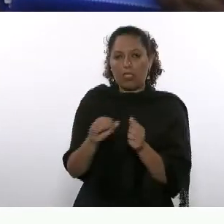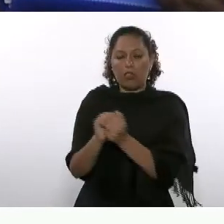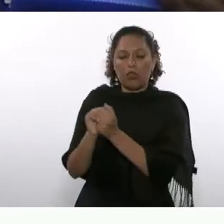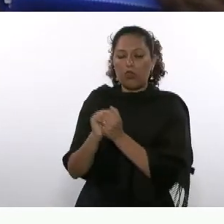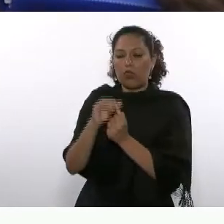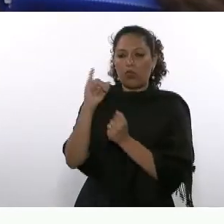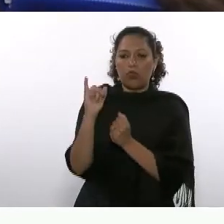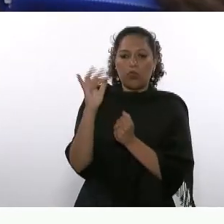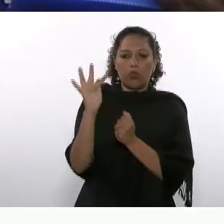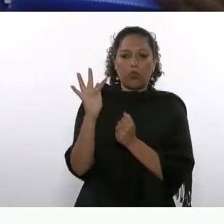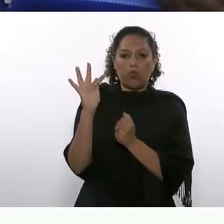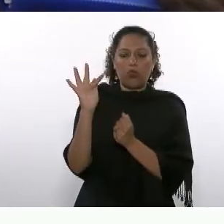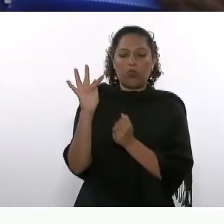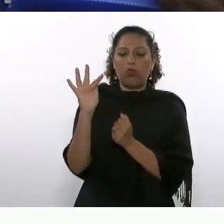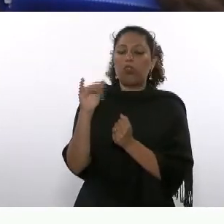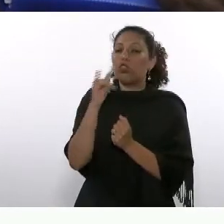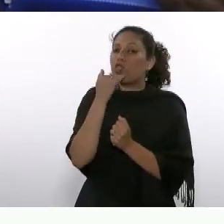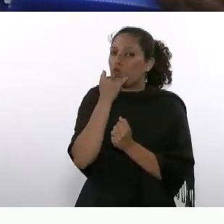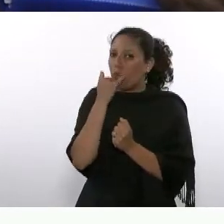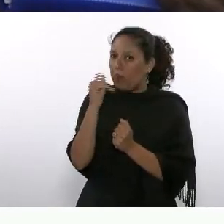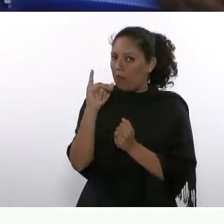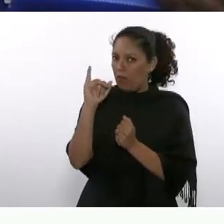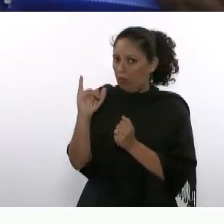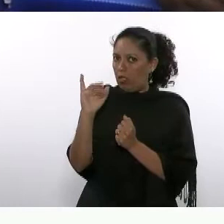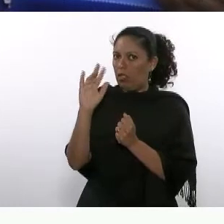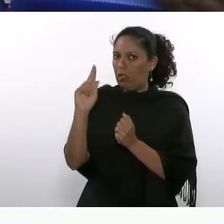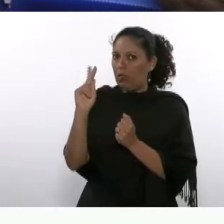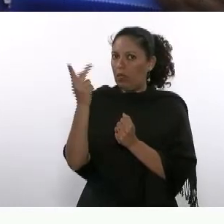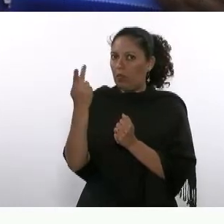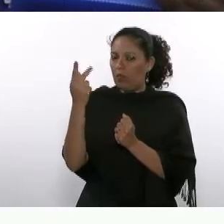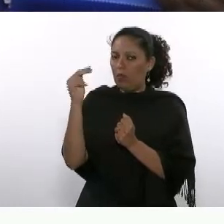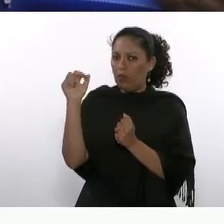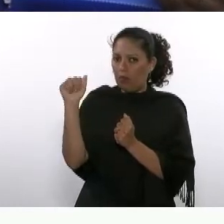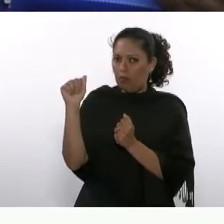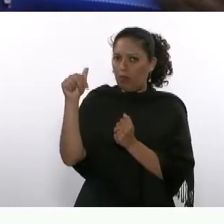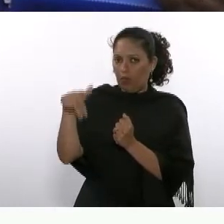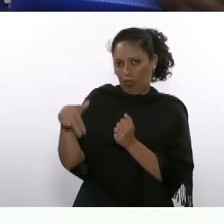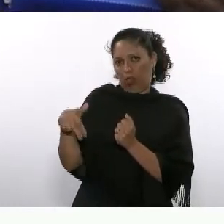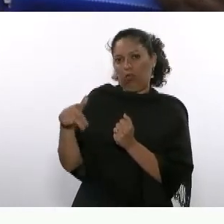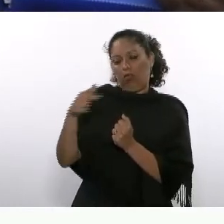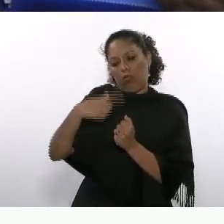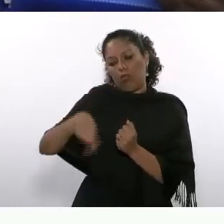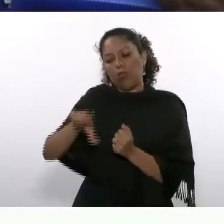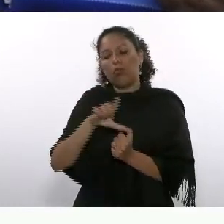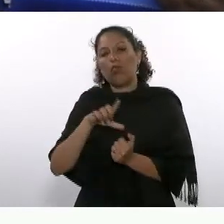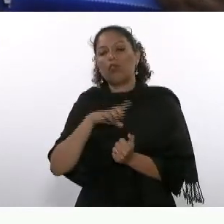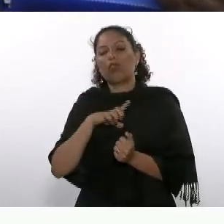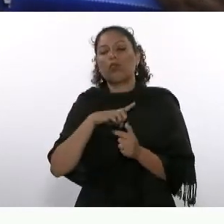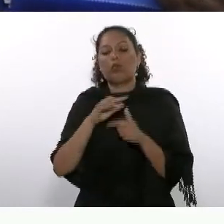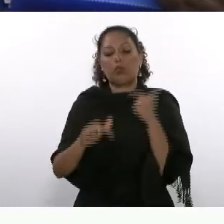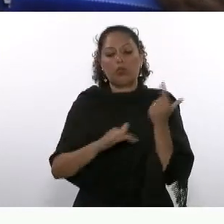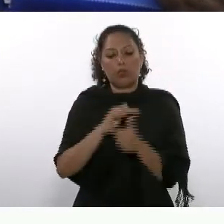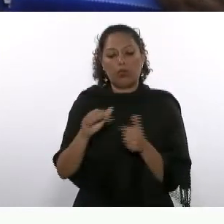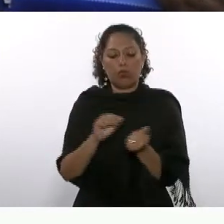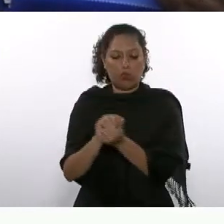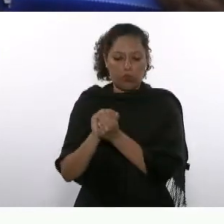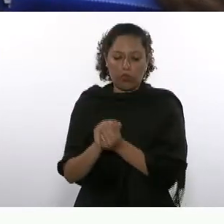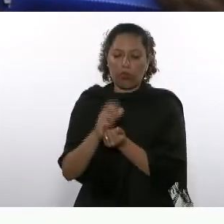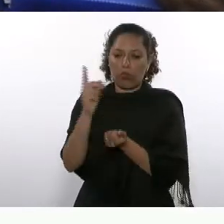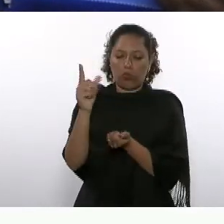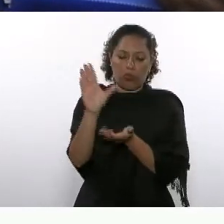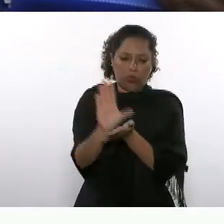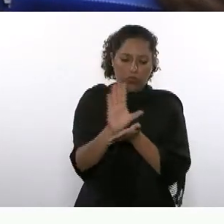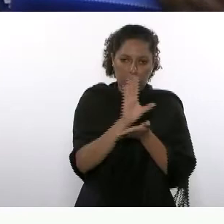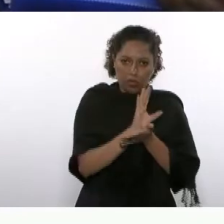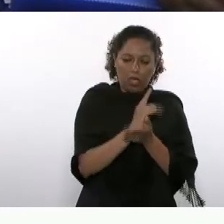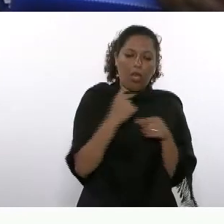gente dispare todo esse processo de sinalização. Existe um programa de trabalho onde há alguma alocação de recurso